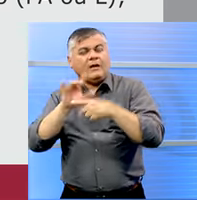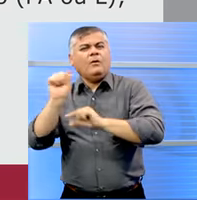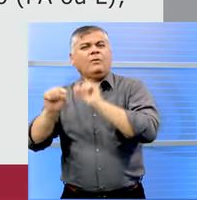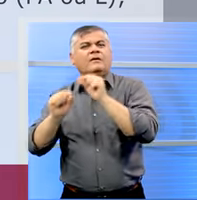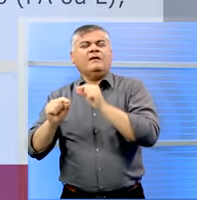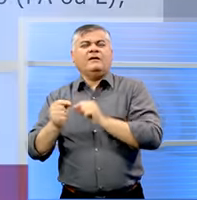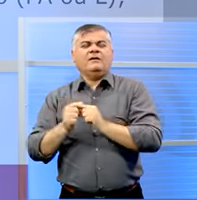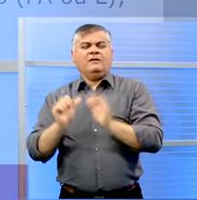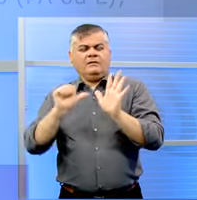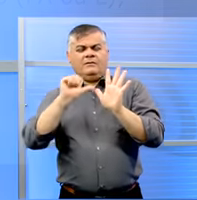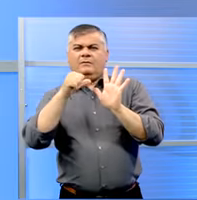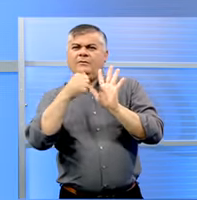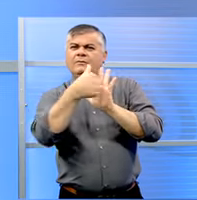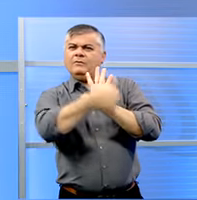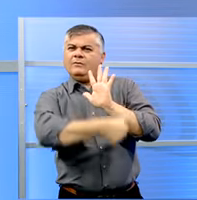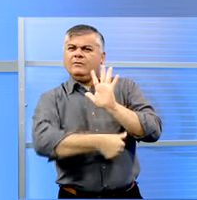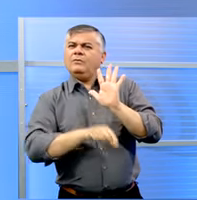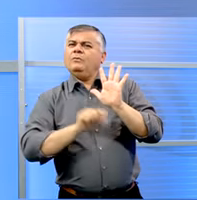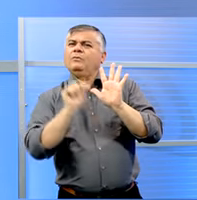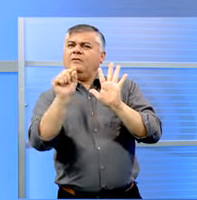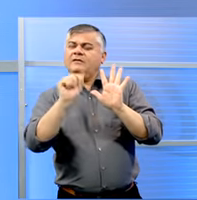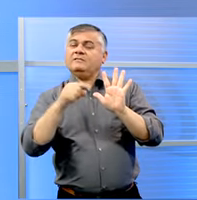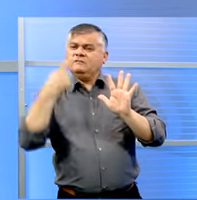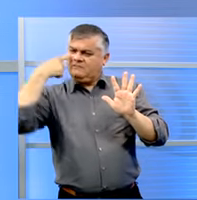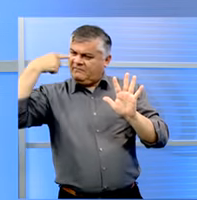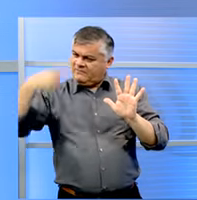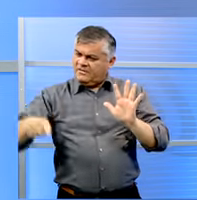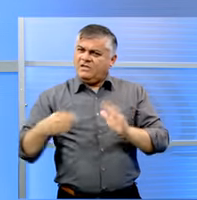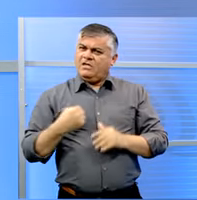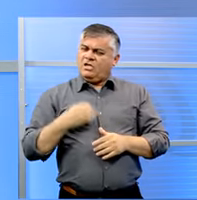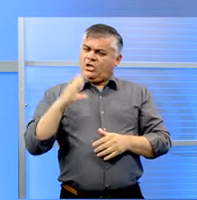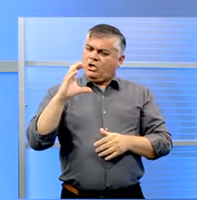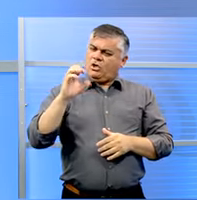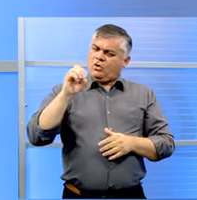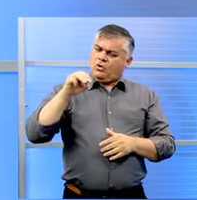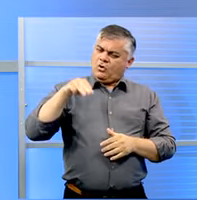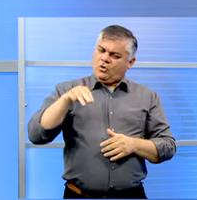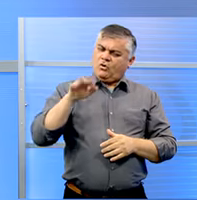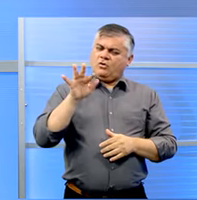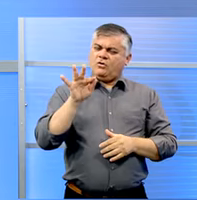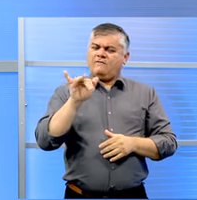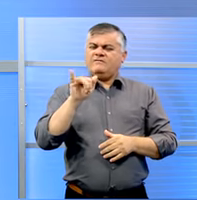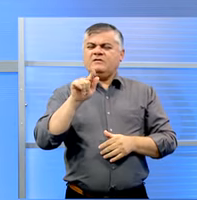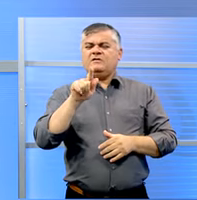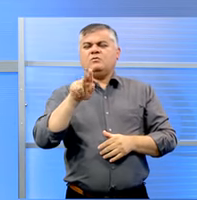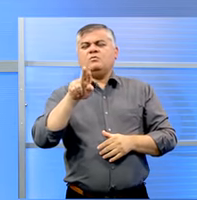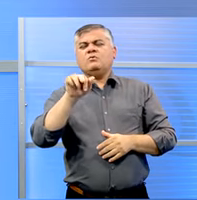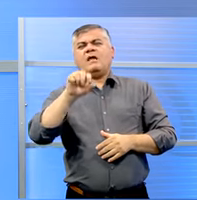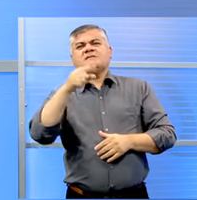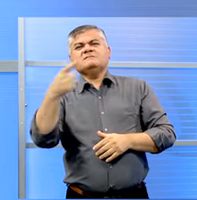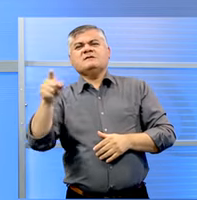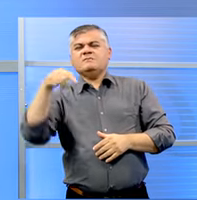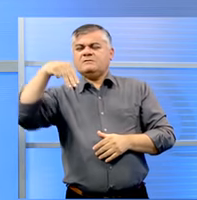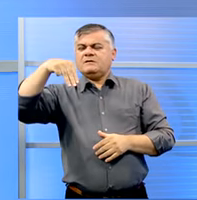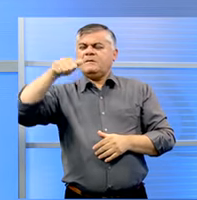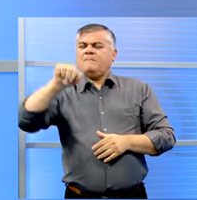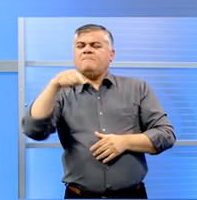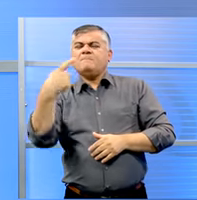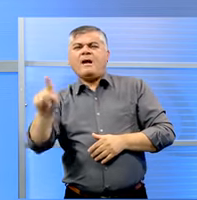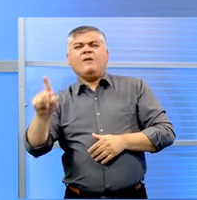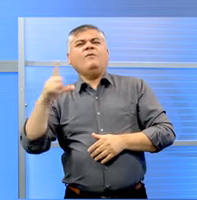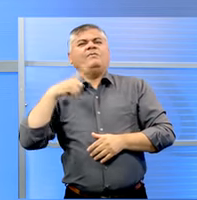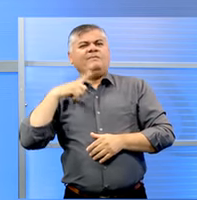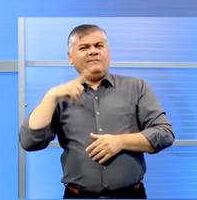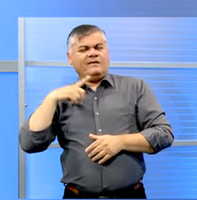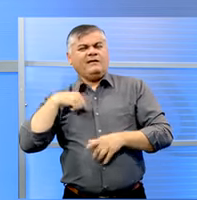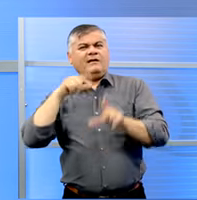Configuração de mão. Você vai encontrar isso em muitos livros. Configuração de mão você pode encontrar também com os símbolos em caixa alta